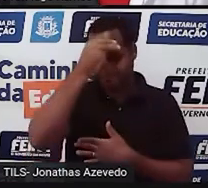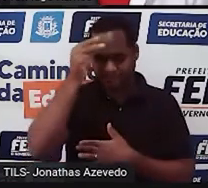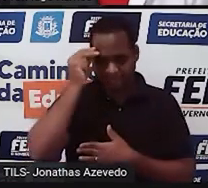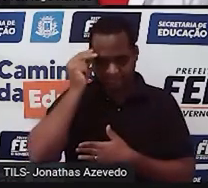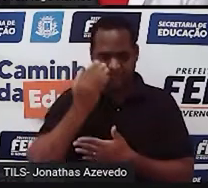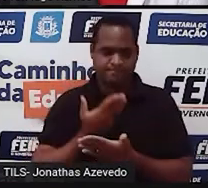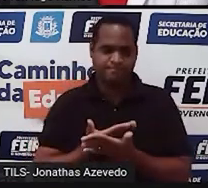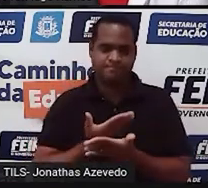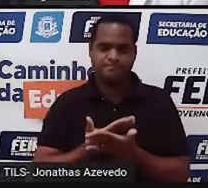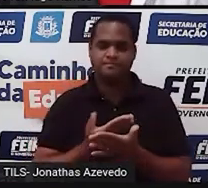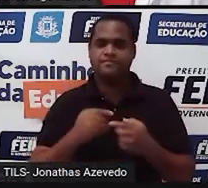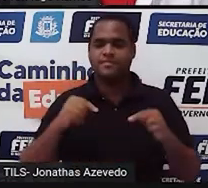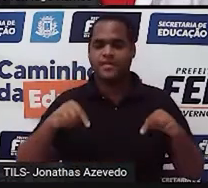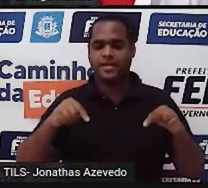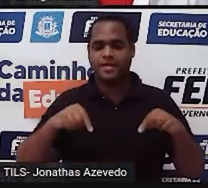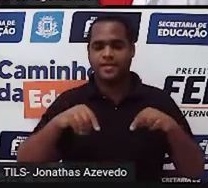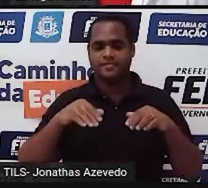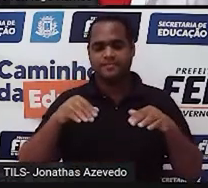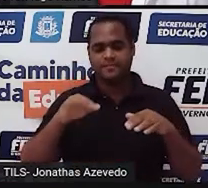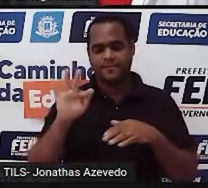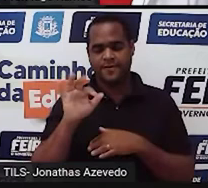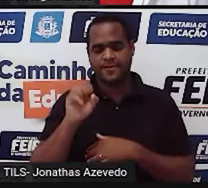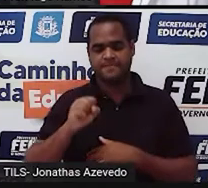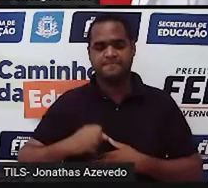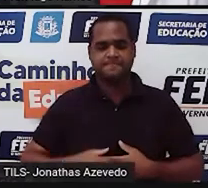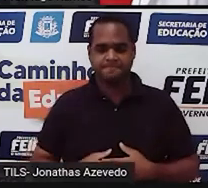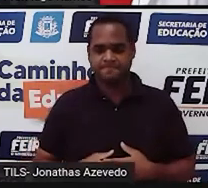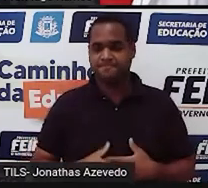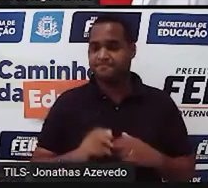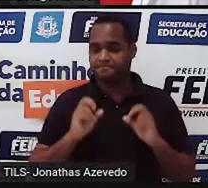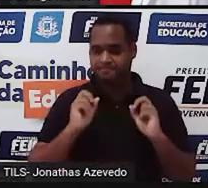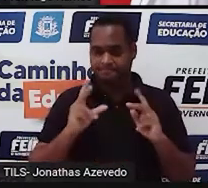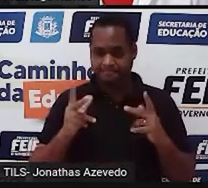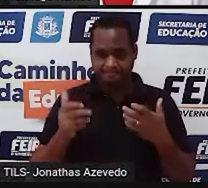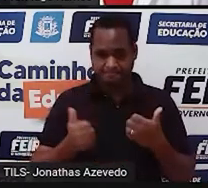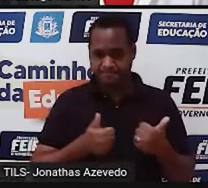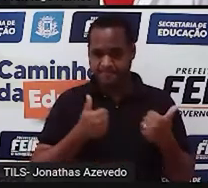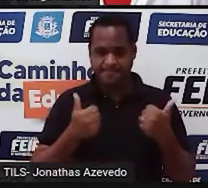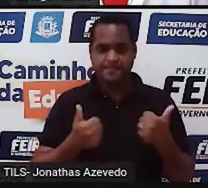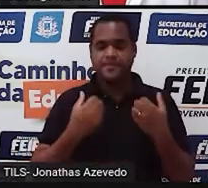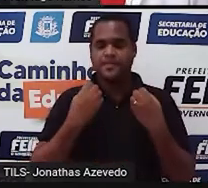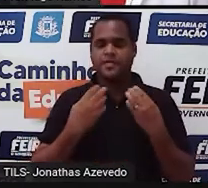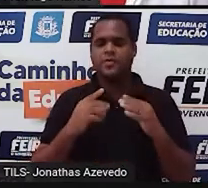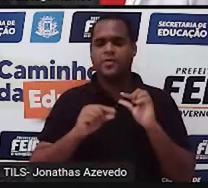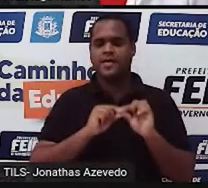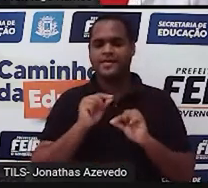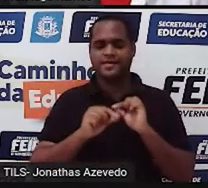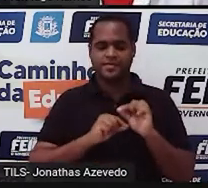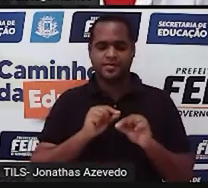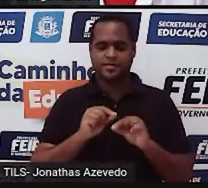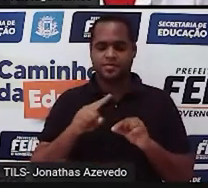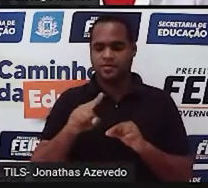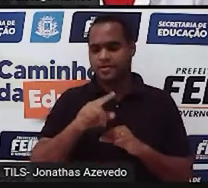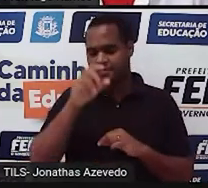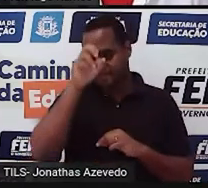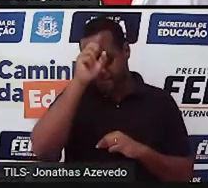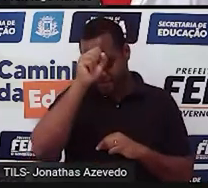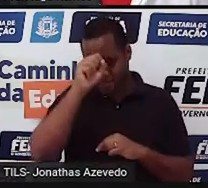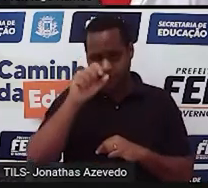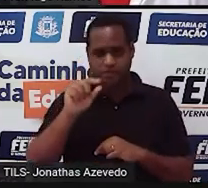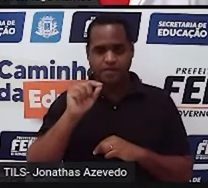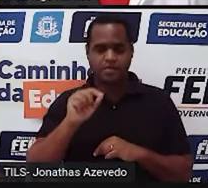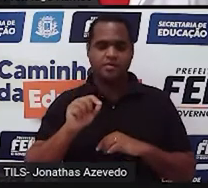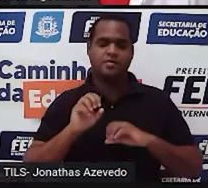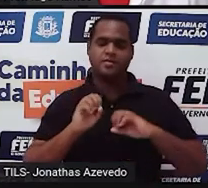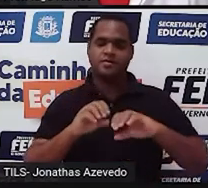Educação aqui da nossa terra da nossa Feira de Santana Tá bom bom aí o que é que a gente tem para essa aula de hoje